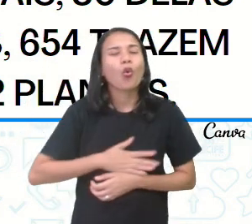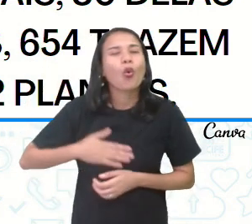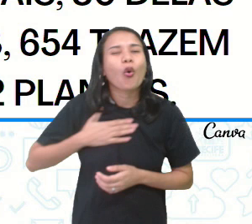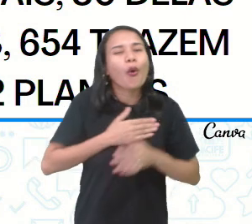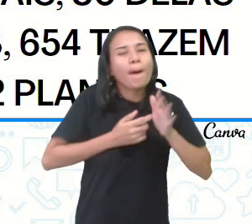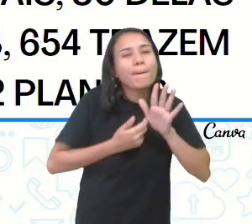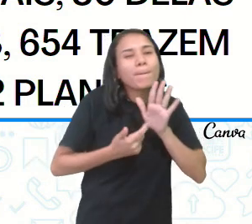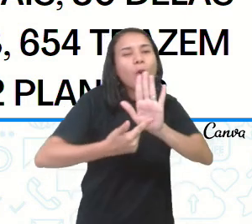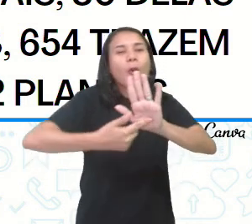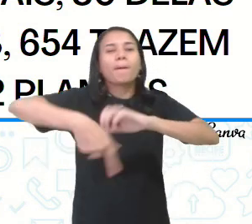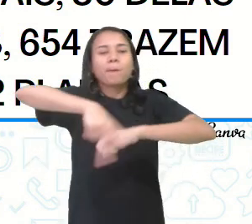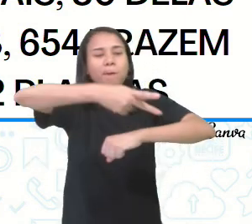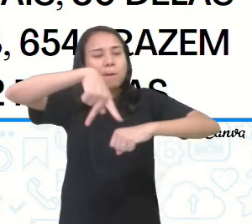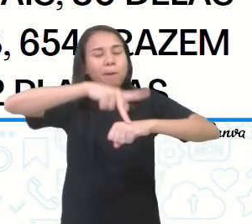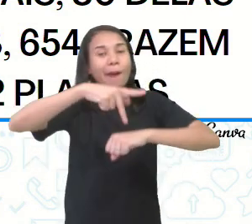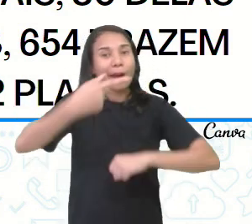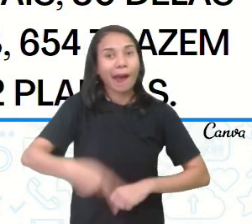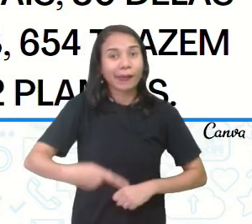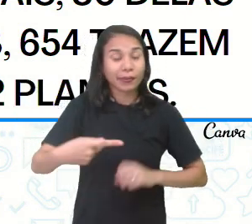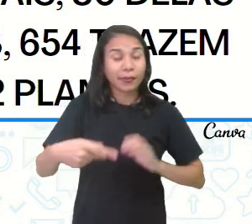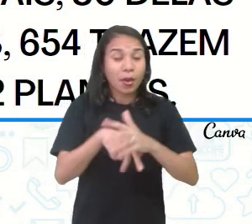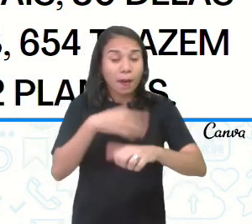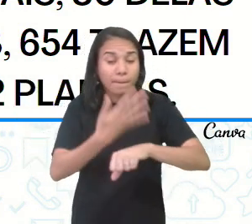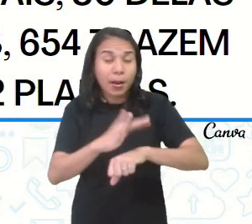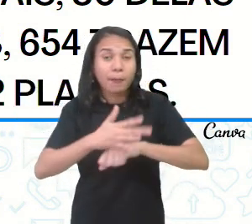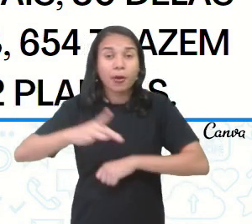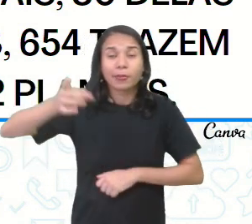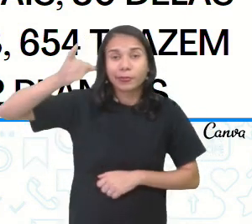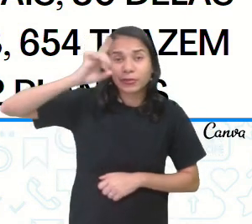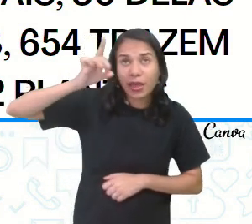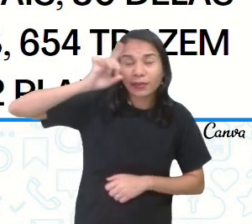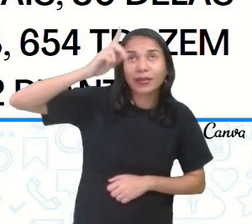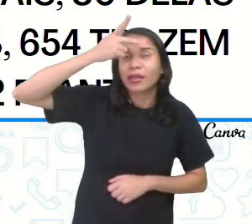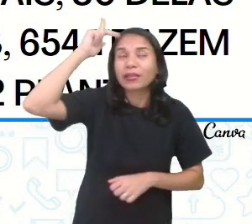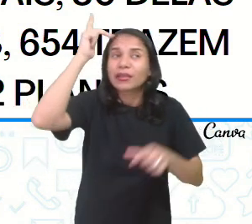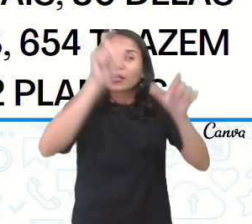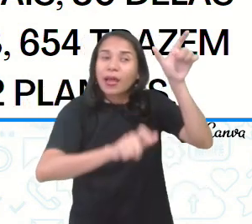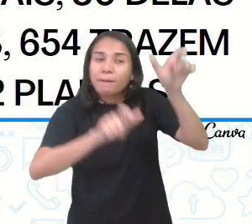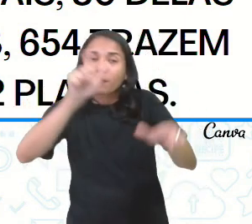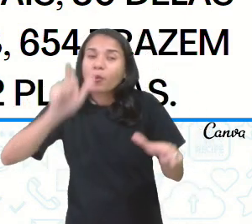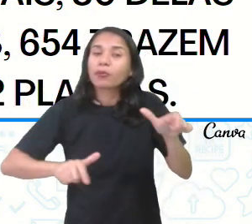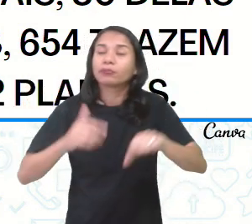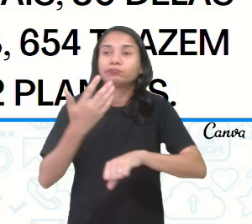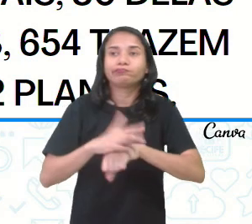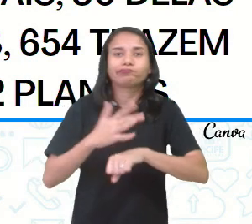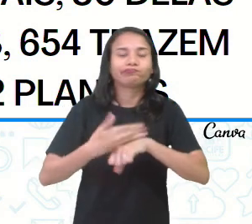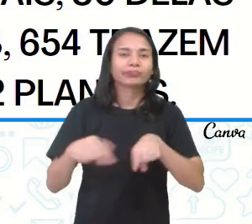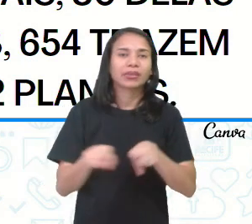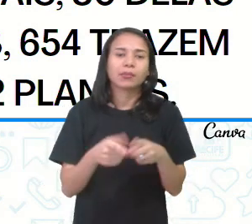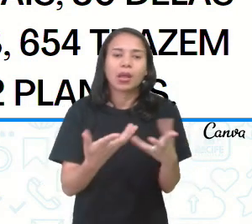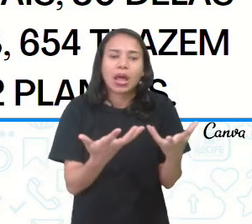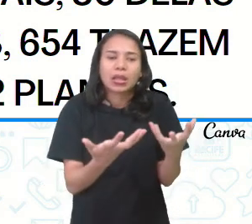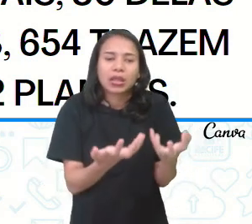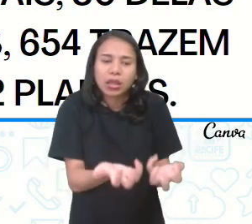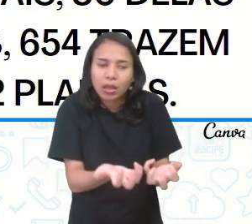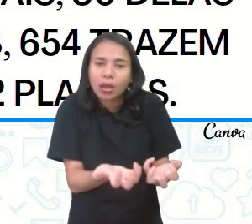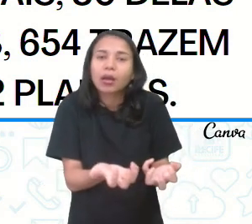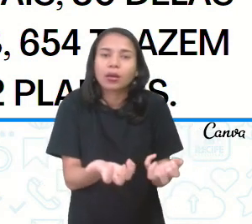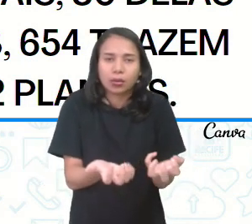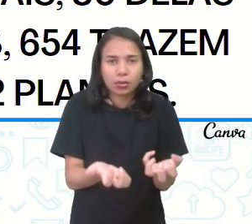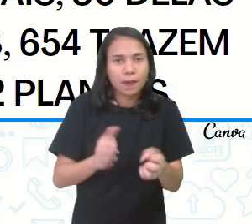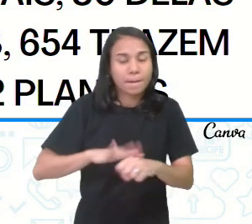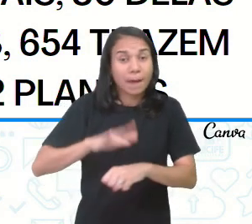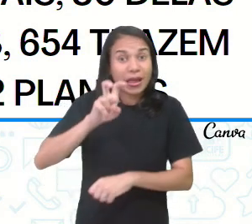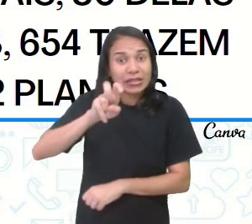mostrar o seu país, com cenas do dia a dia das pessoas e da realidade das secas. Das mais de